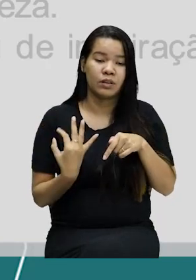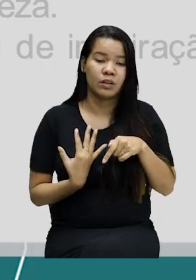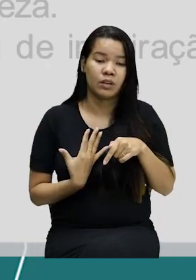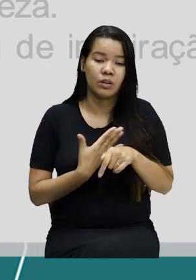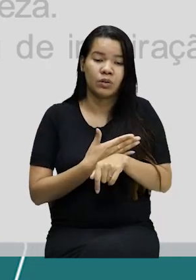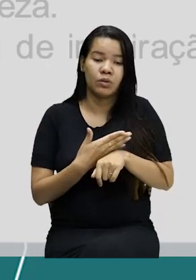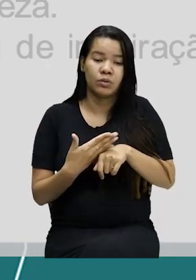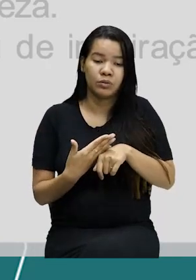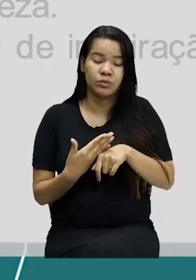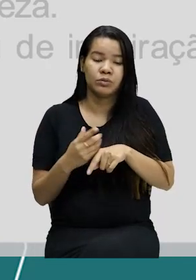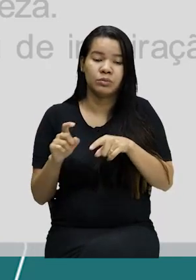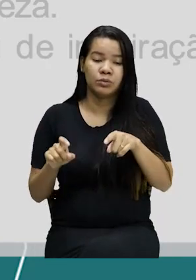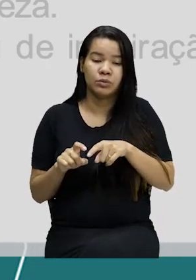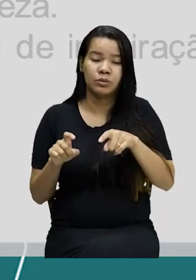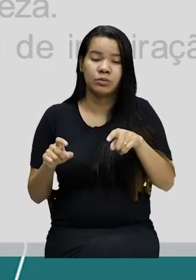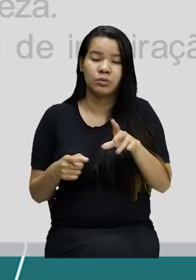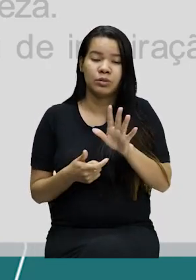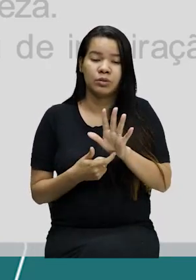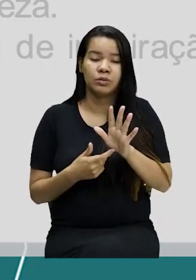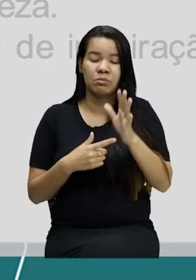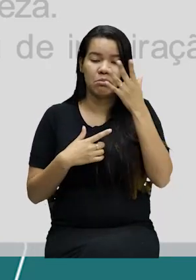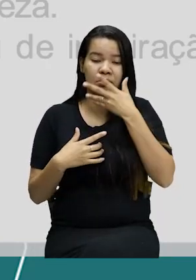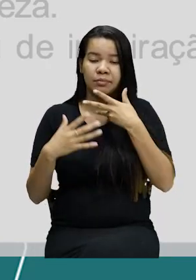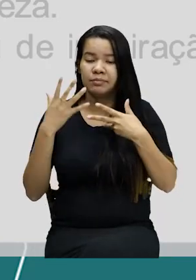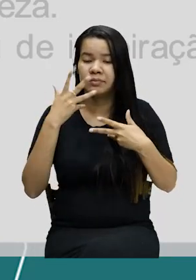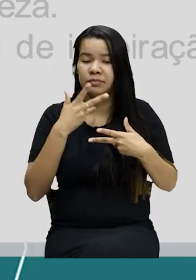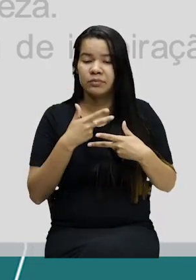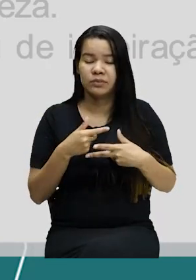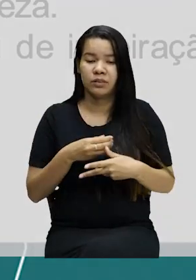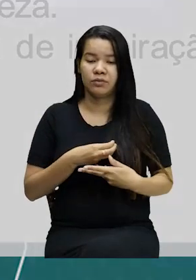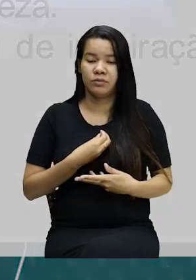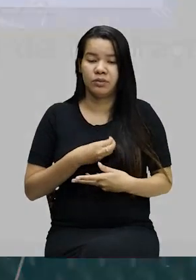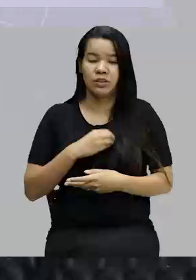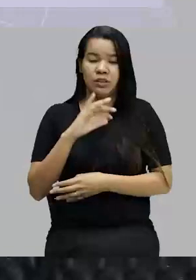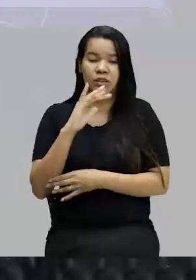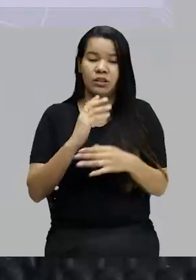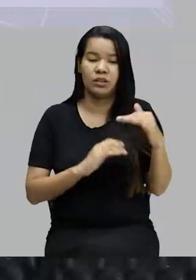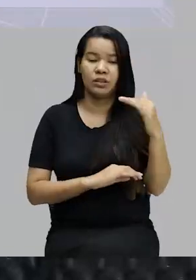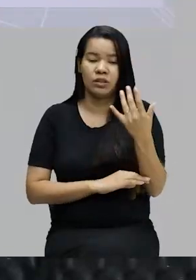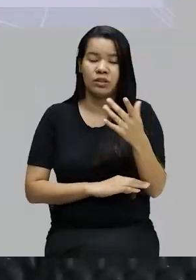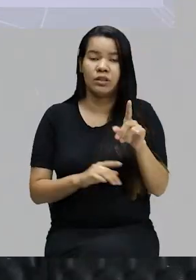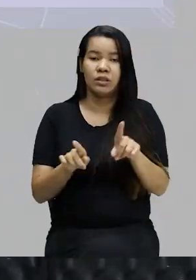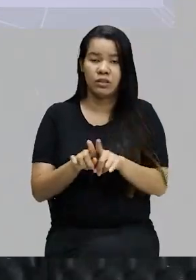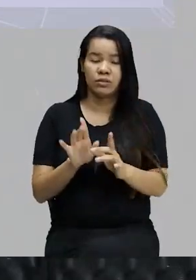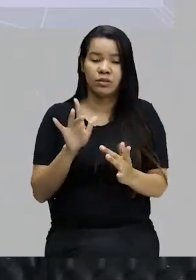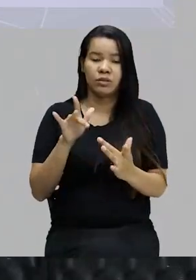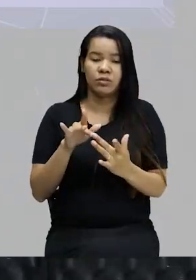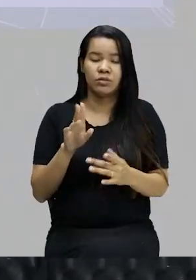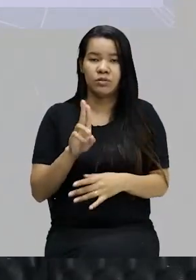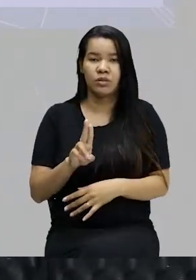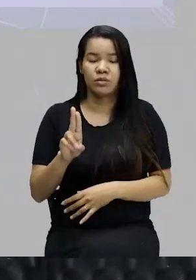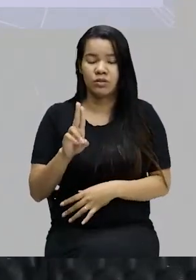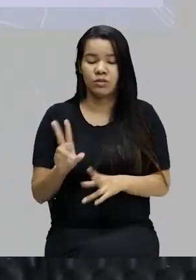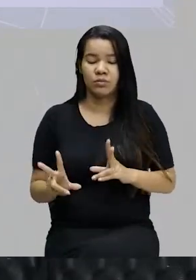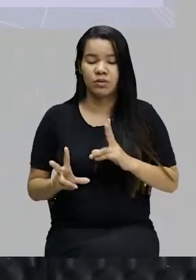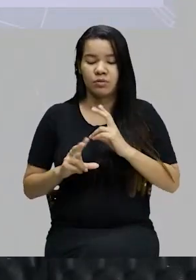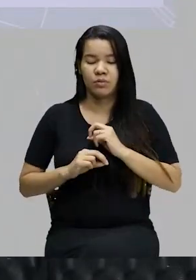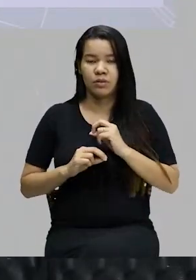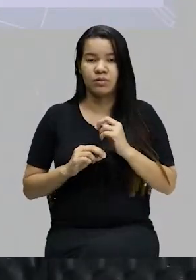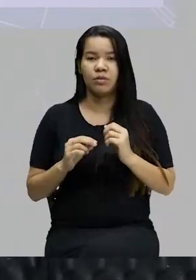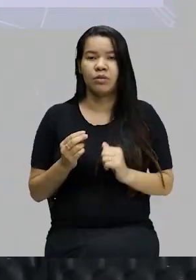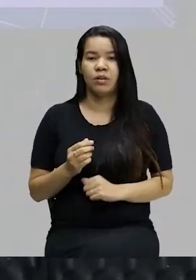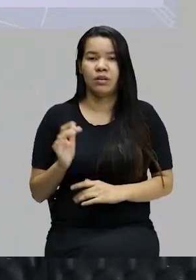campestre e da natureza. E também a retomada dos valores clássicos. O classicismo serviu de inspiração para o arcadismo. Então,